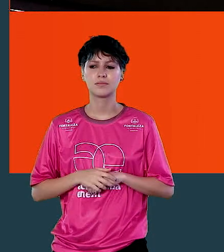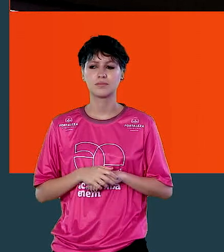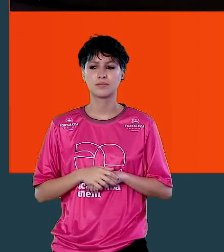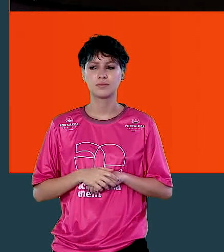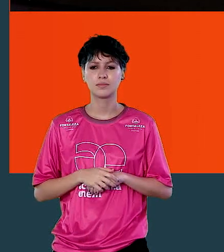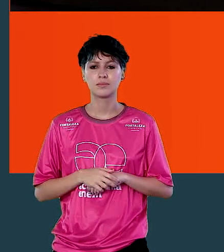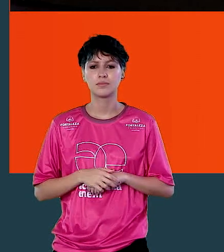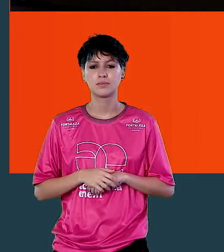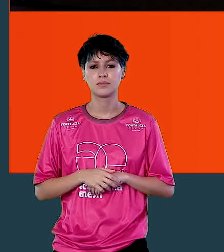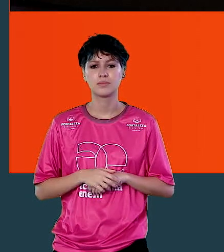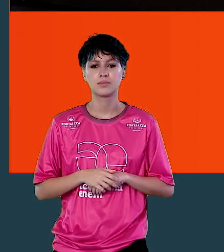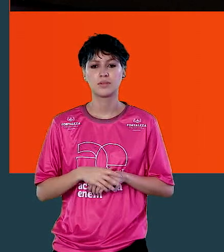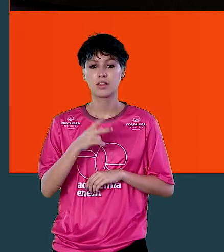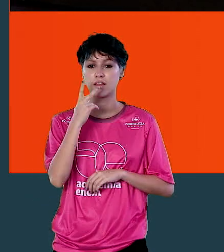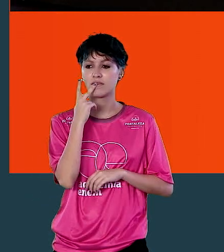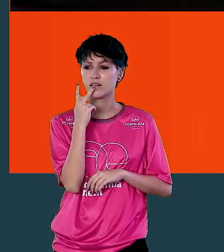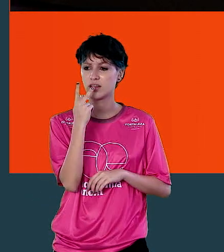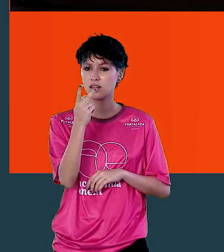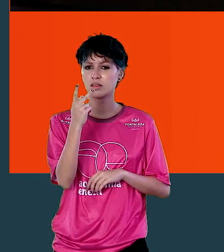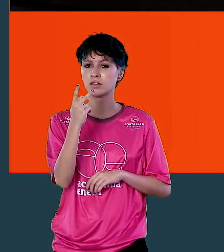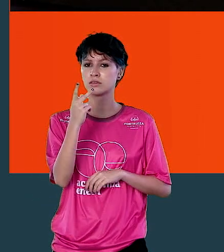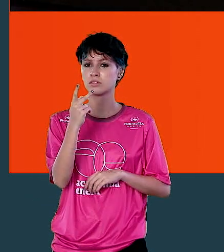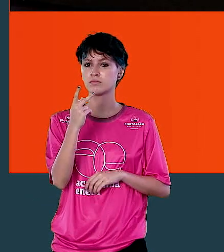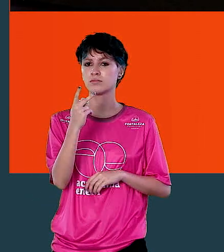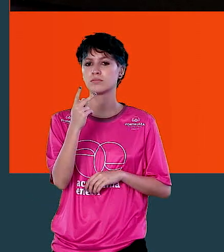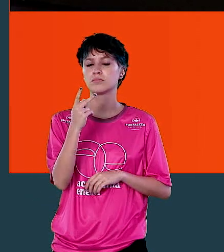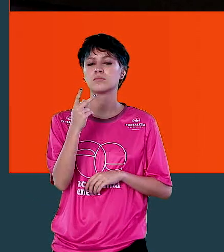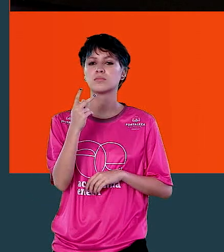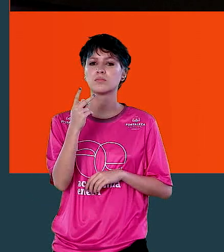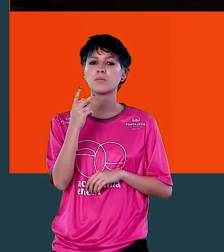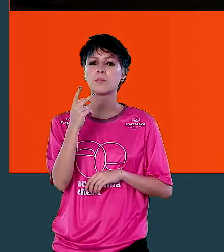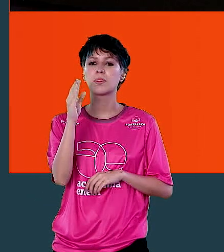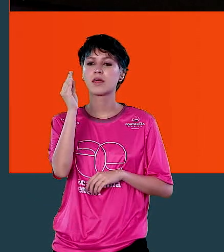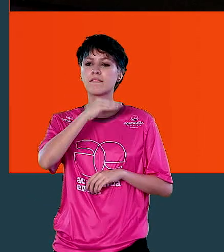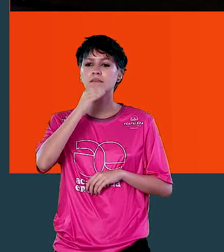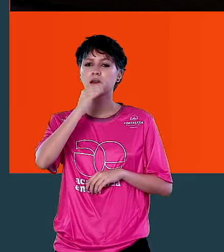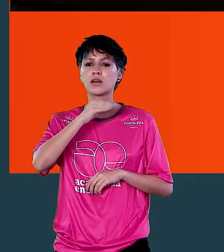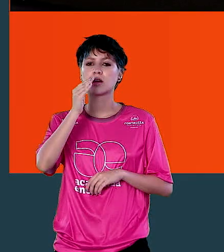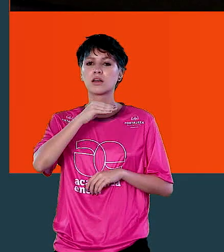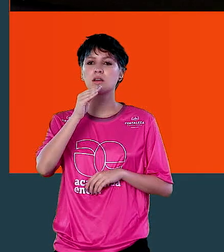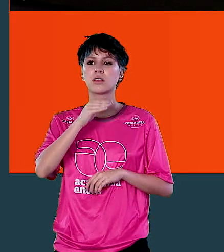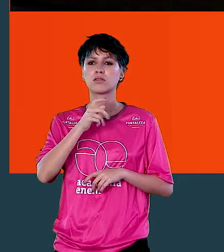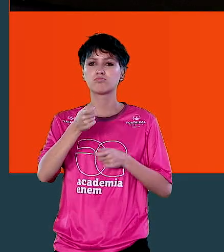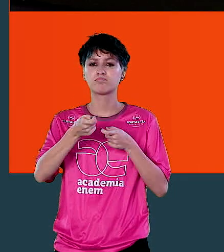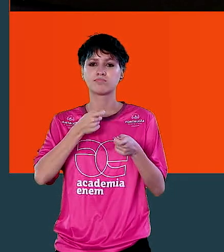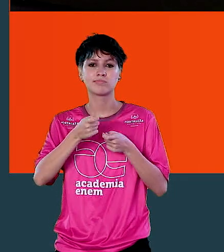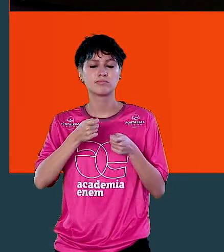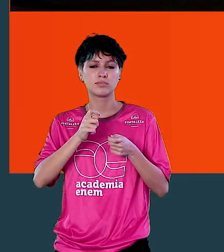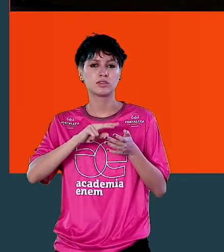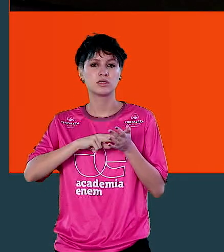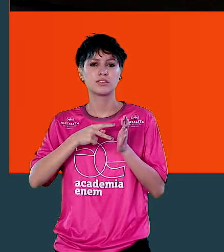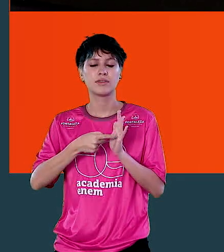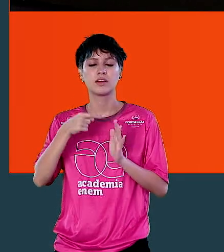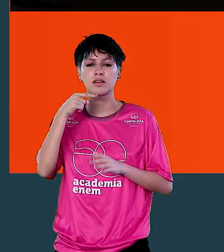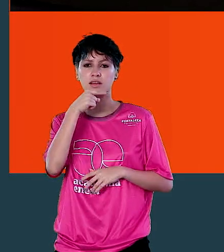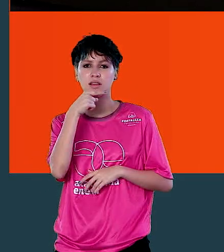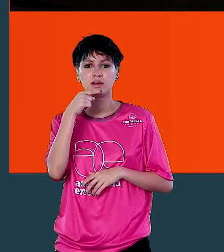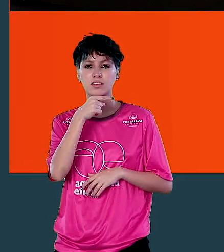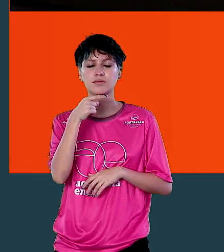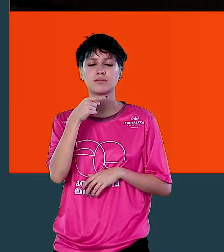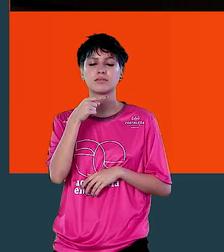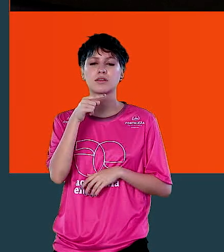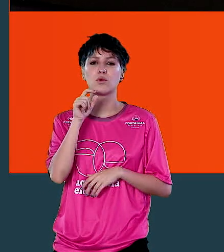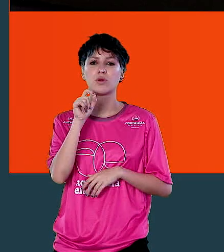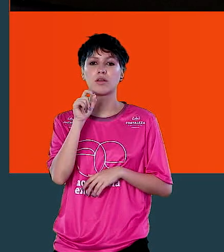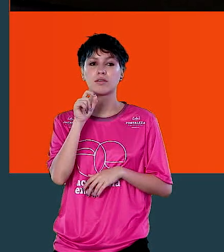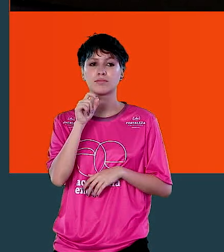fala de baixa estabilidade, galera, quer dizer que esses compostos são muito reativos. Ei, pessoal, isso aí é hidrocarboneto. Hidrocarboneto lembra do